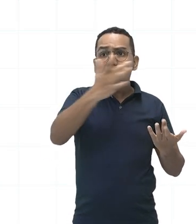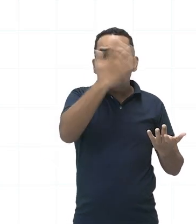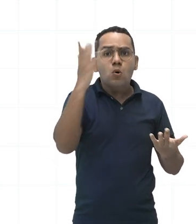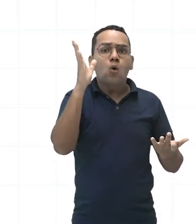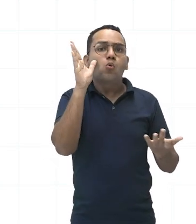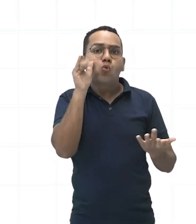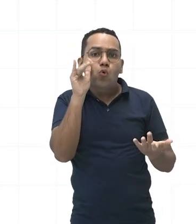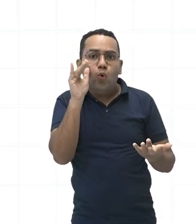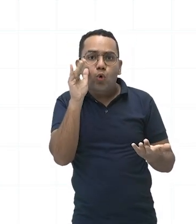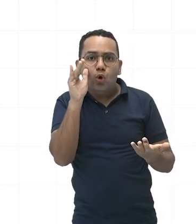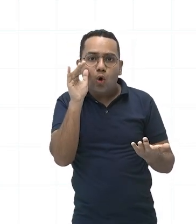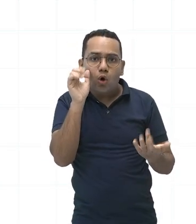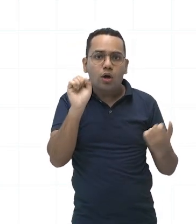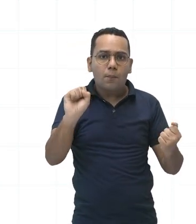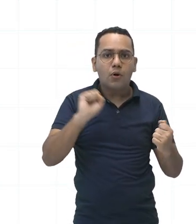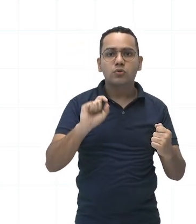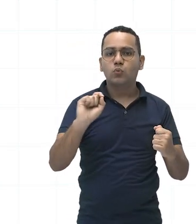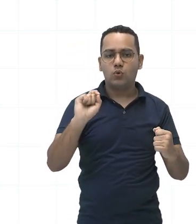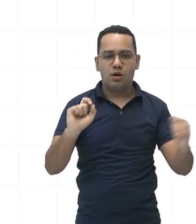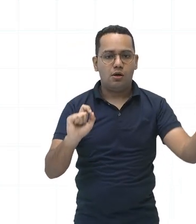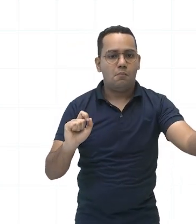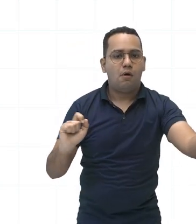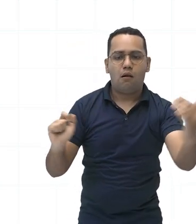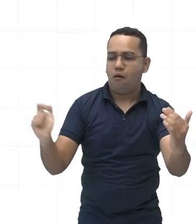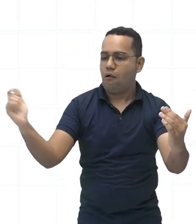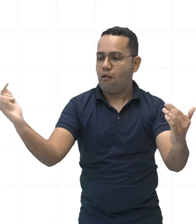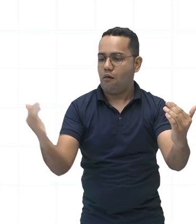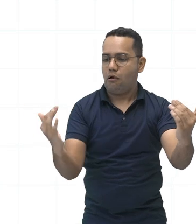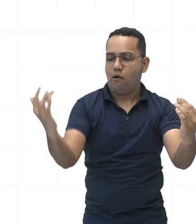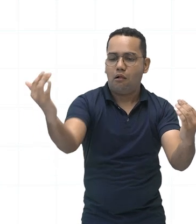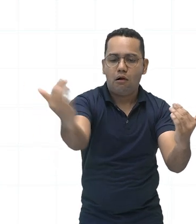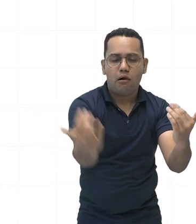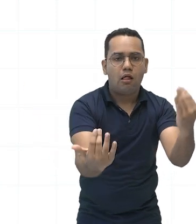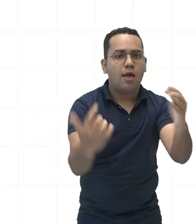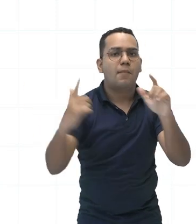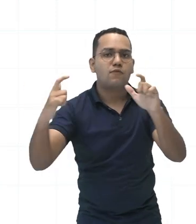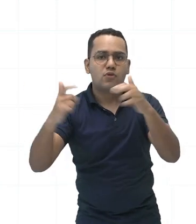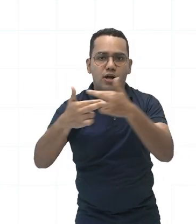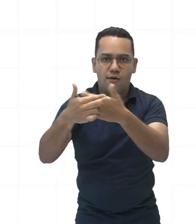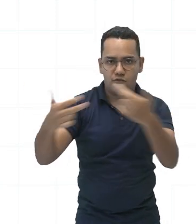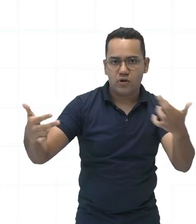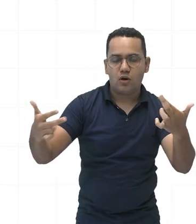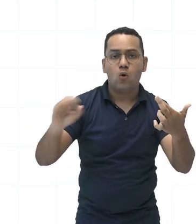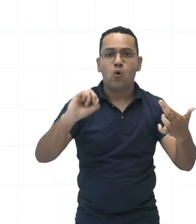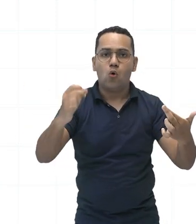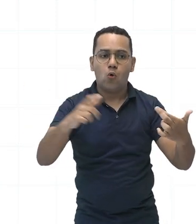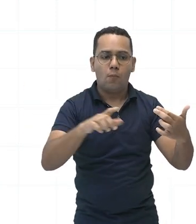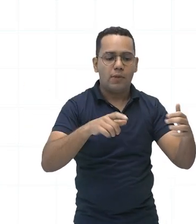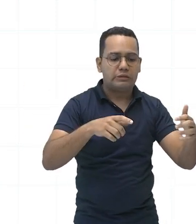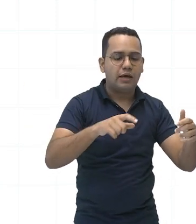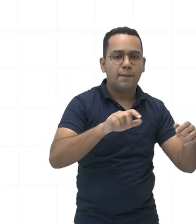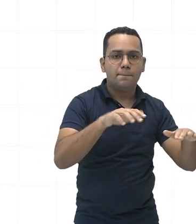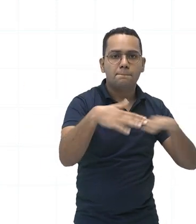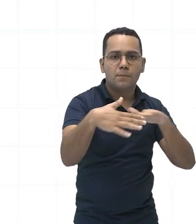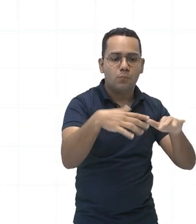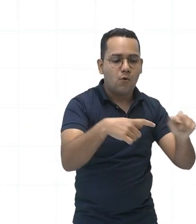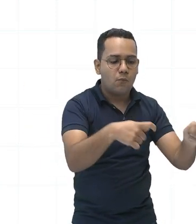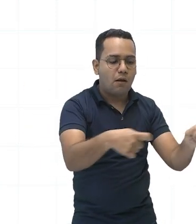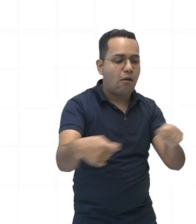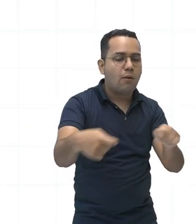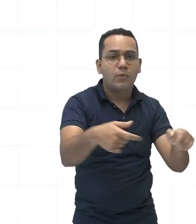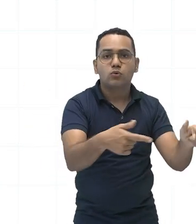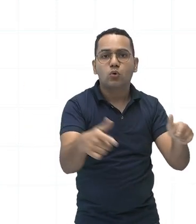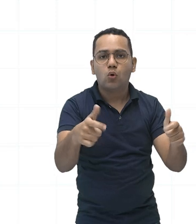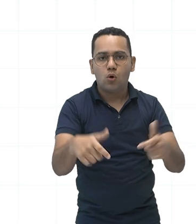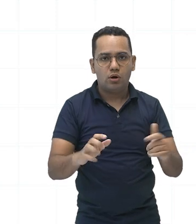removam ou manuseiem o acidentado, afastando-as do local do acidente, com o fim de evitar o segundo trauma,